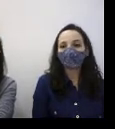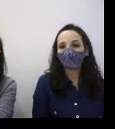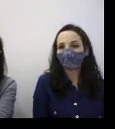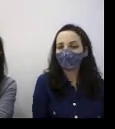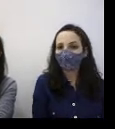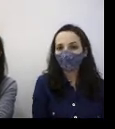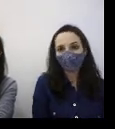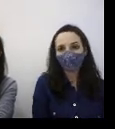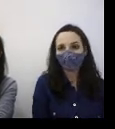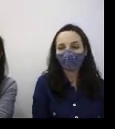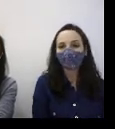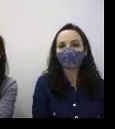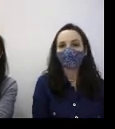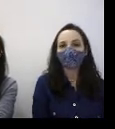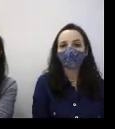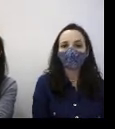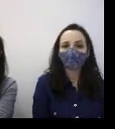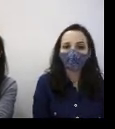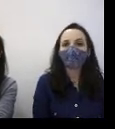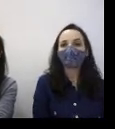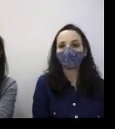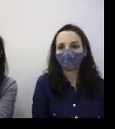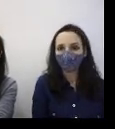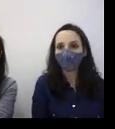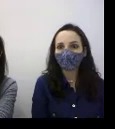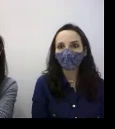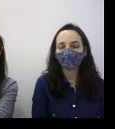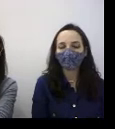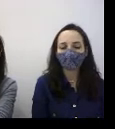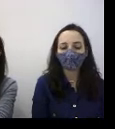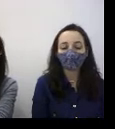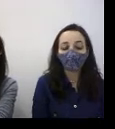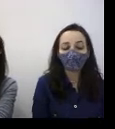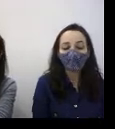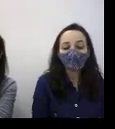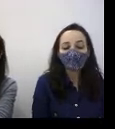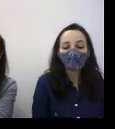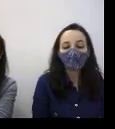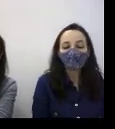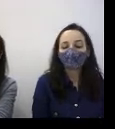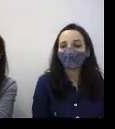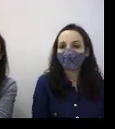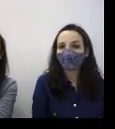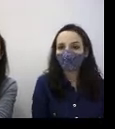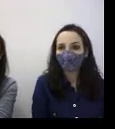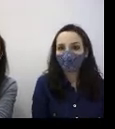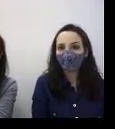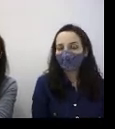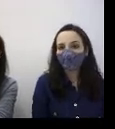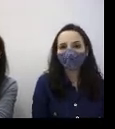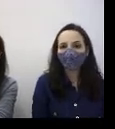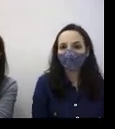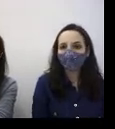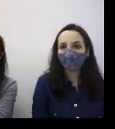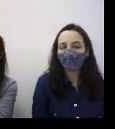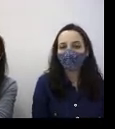o transtorno depressivo, né, que é a doença depressão, né, uma doença mental, ele pode acontecer também